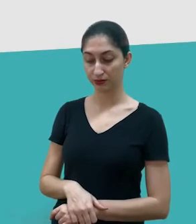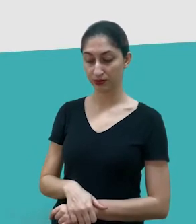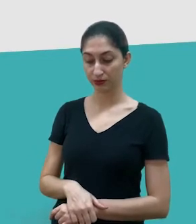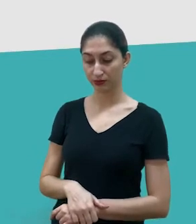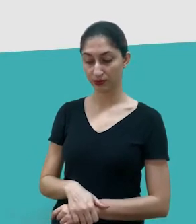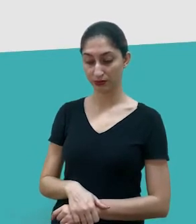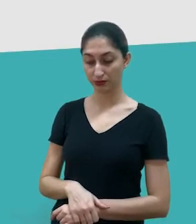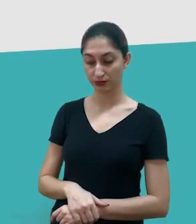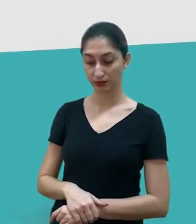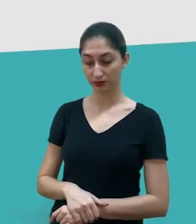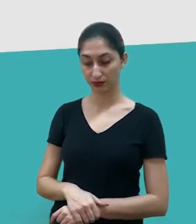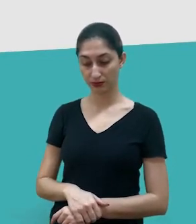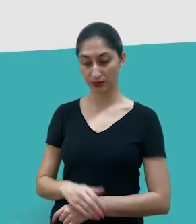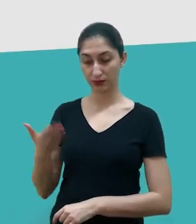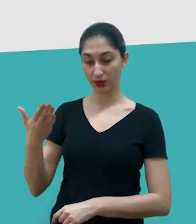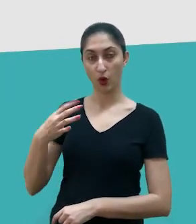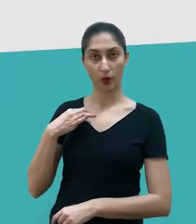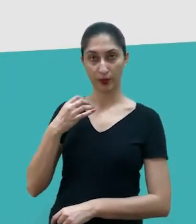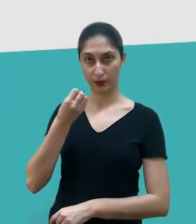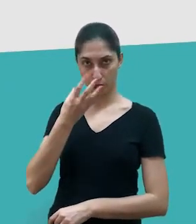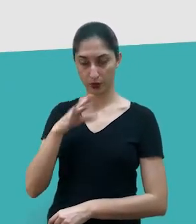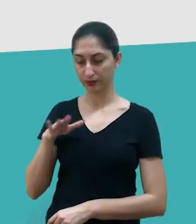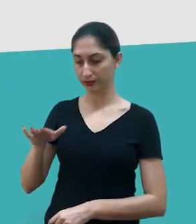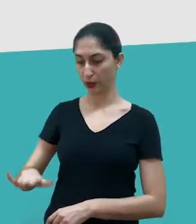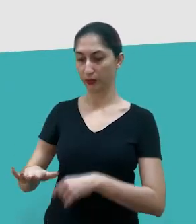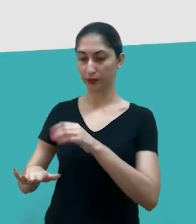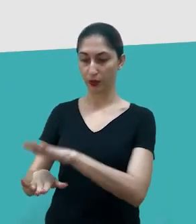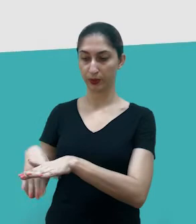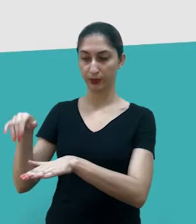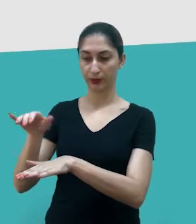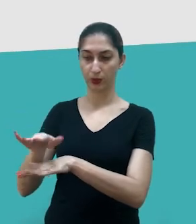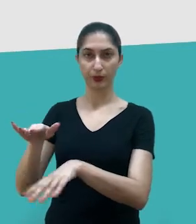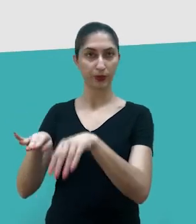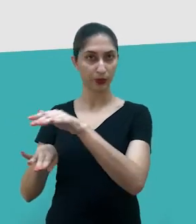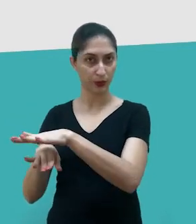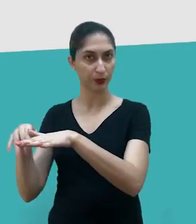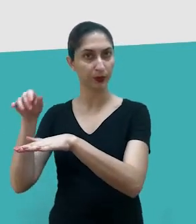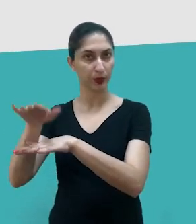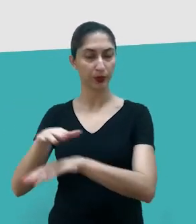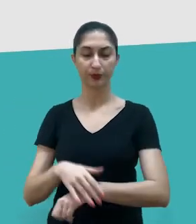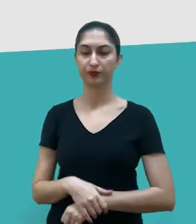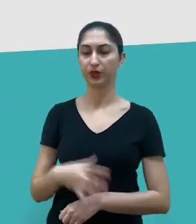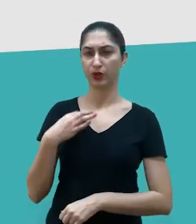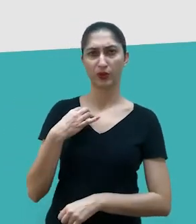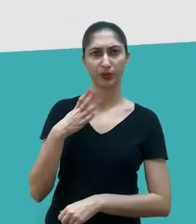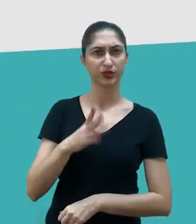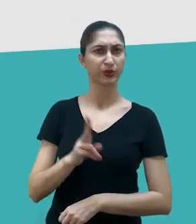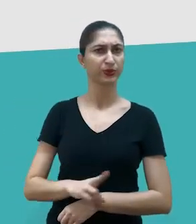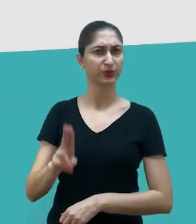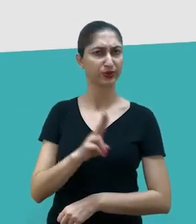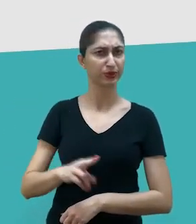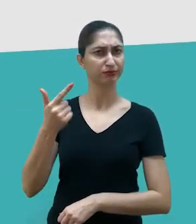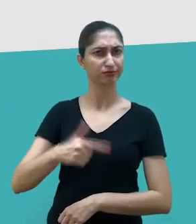todas aquelas roupas muito boas, as roupas que são muito usadas, aquelas que